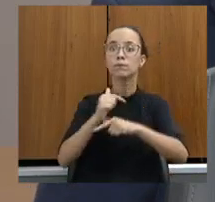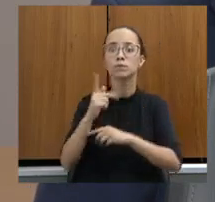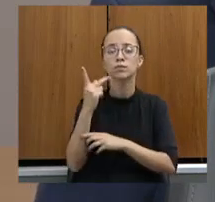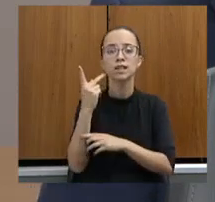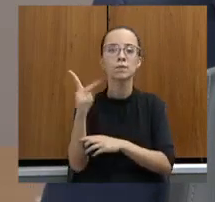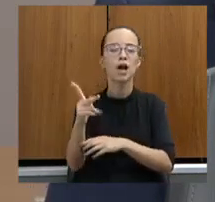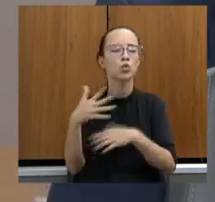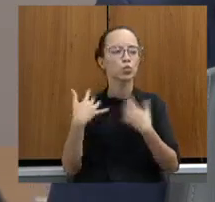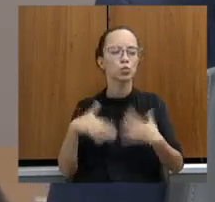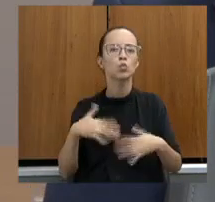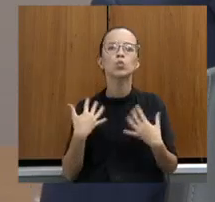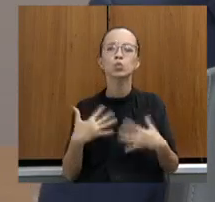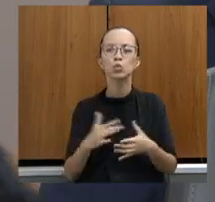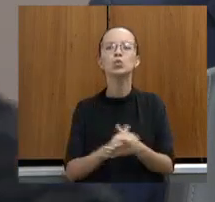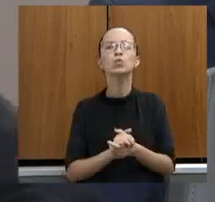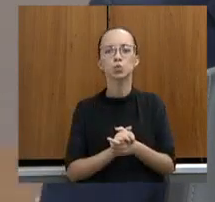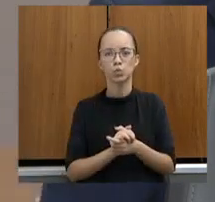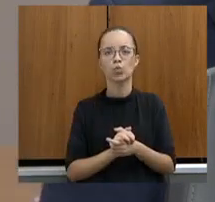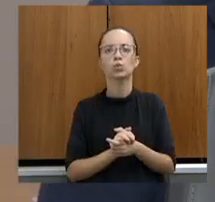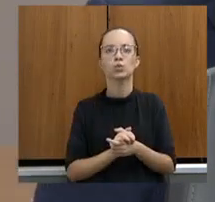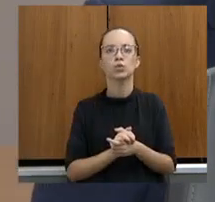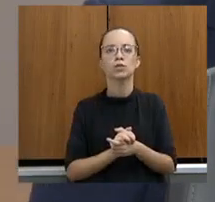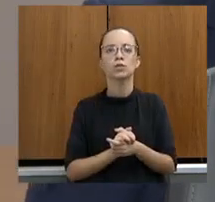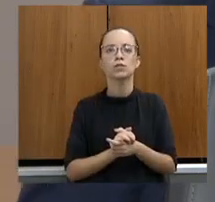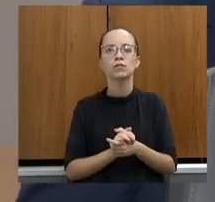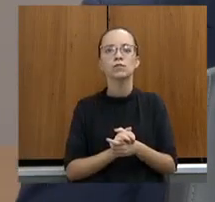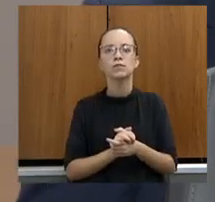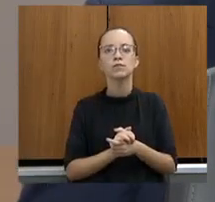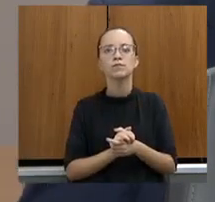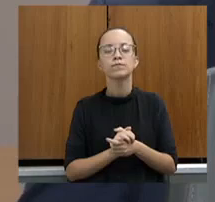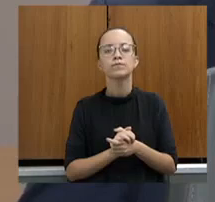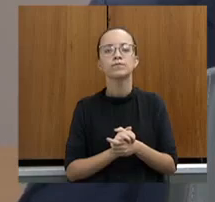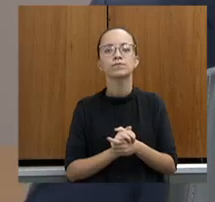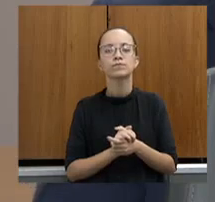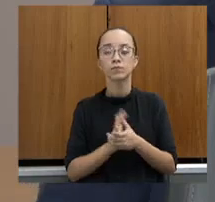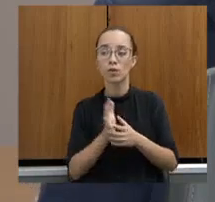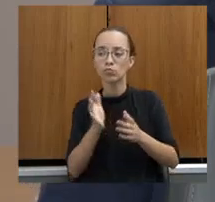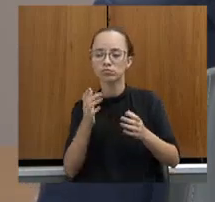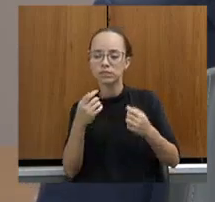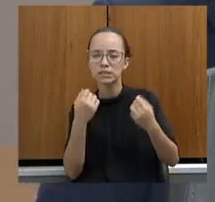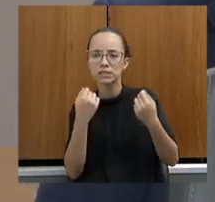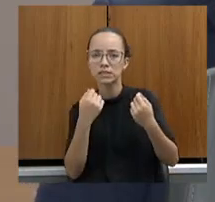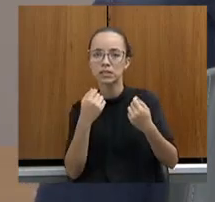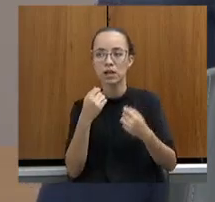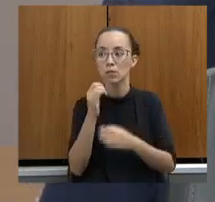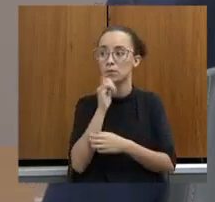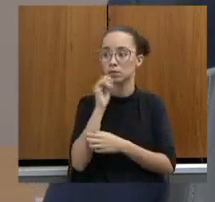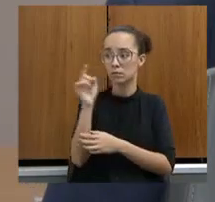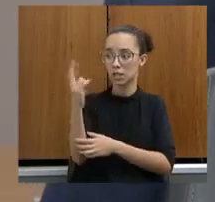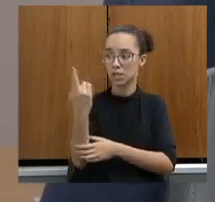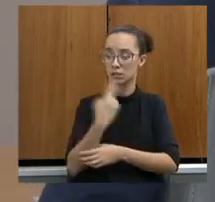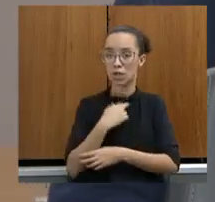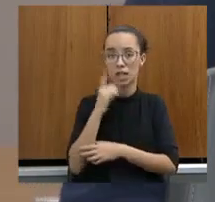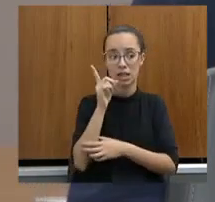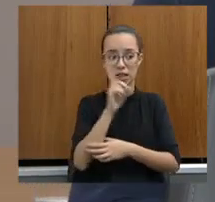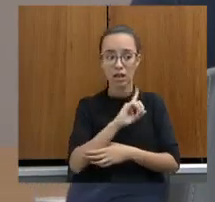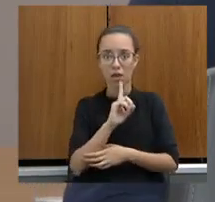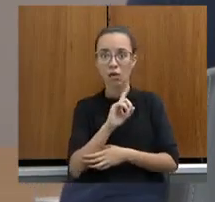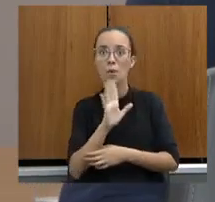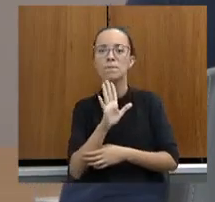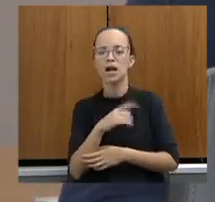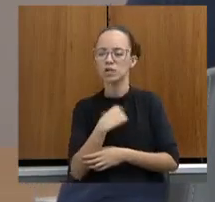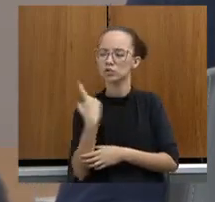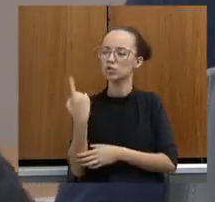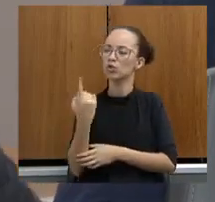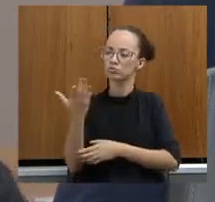agregador esse trabalho de juntar mesmo quando necessário e preciso dizer um não você ouve você